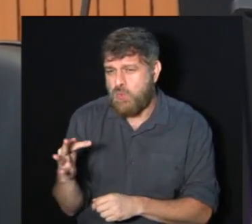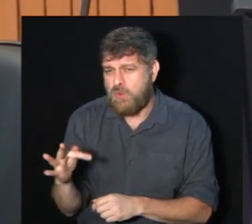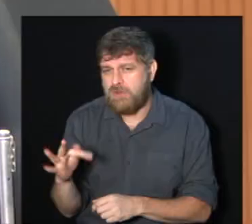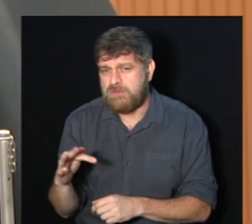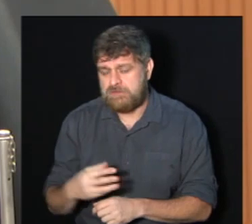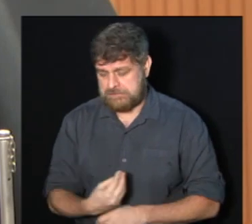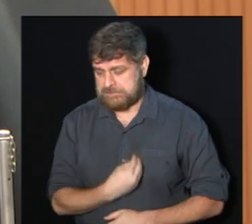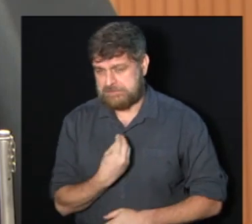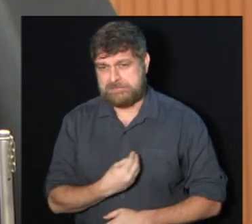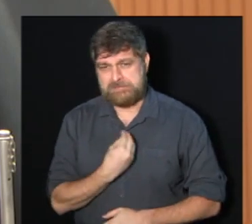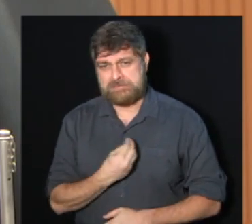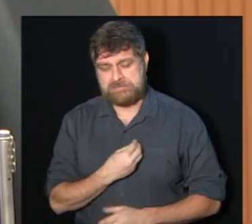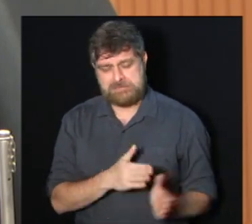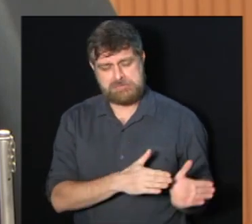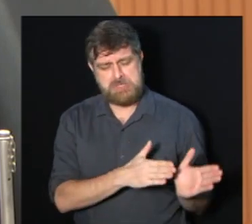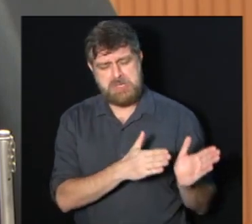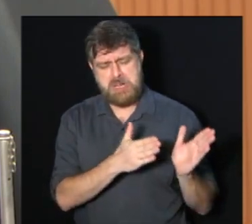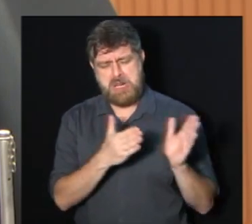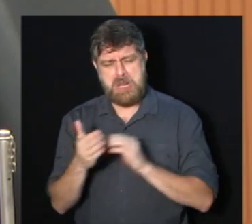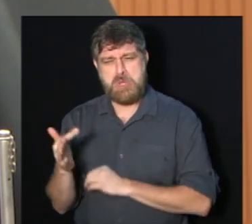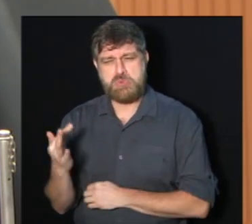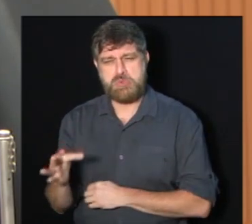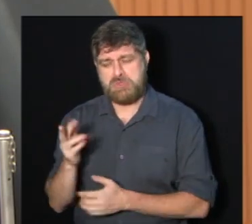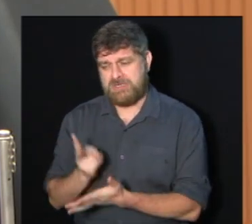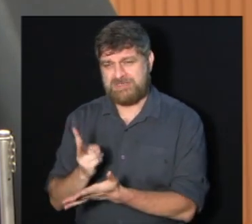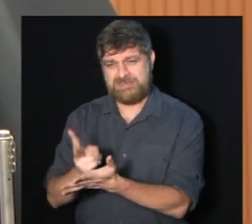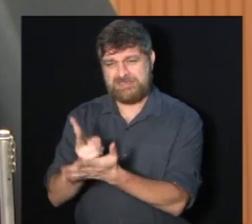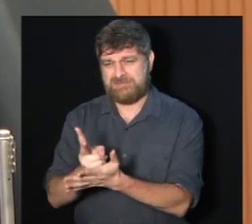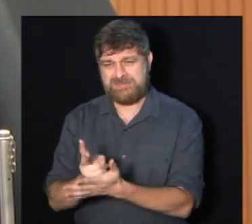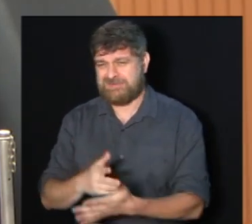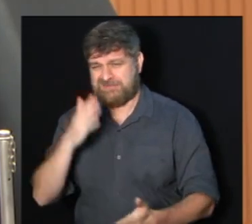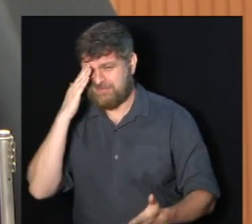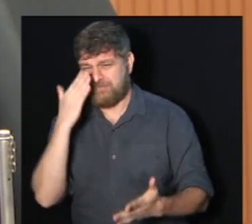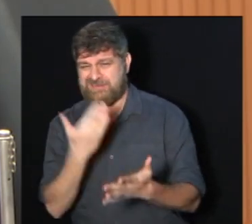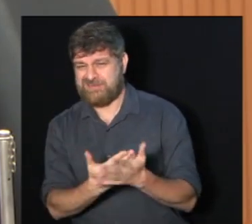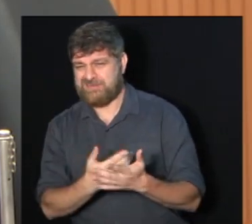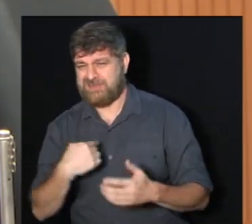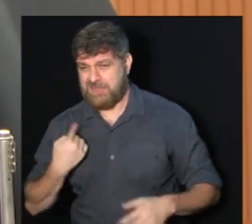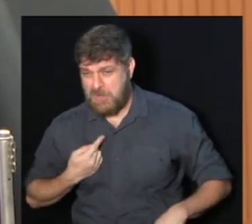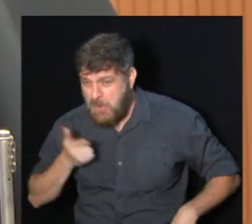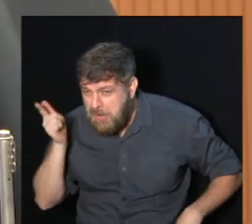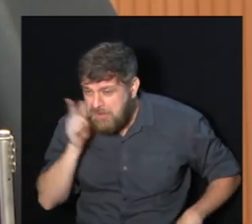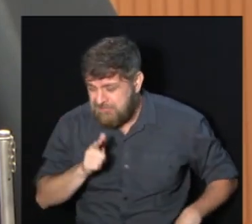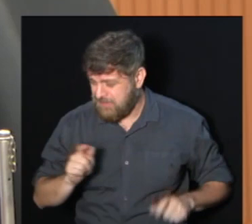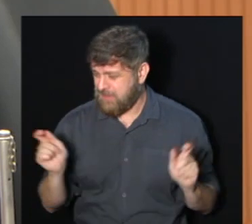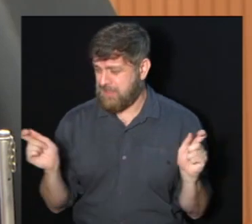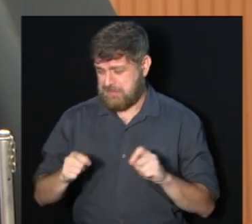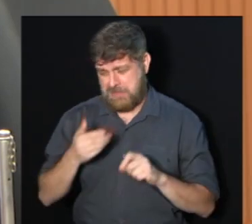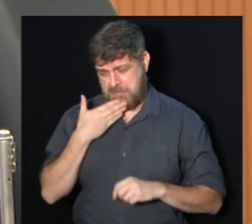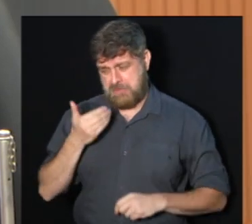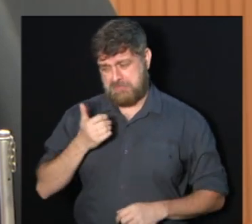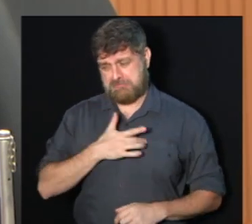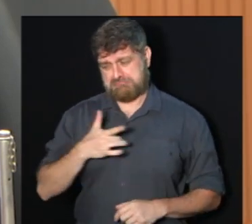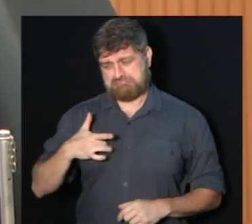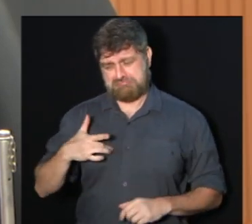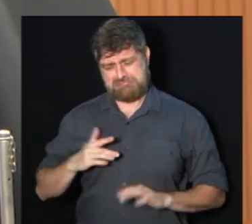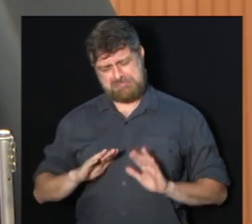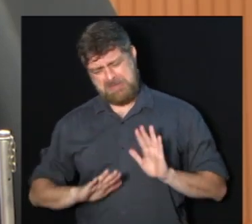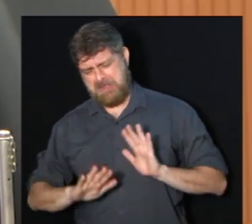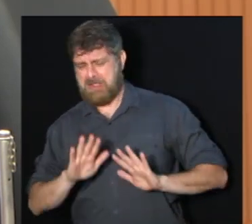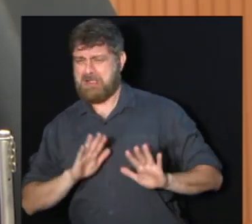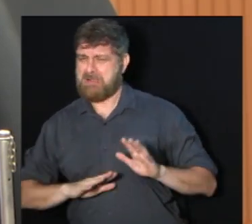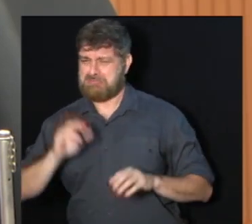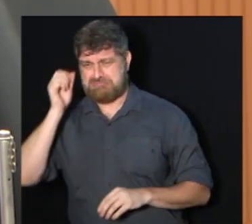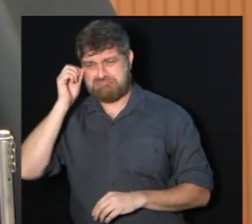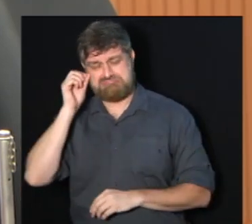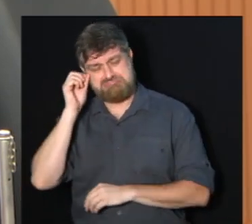com dor e está um pouquinho desacreditado que a gente consegue melhorar aí essa dor deles